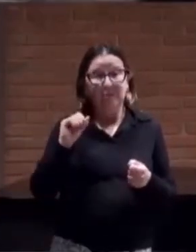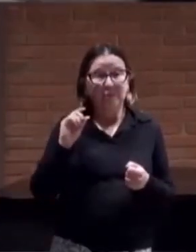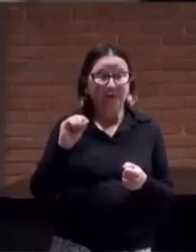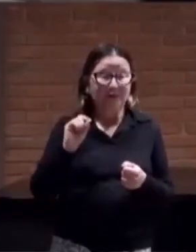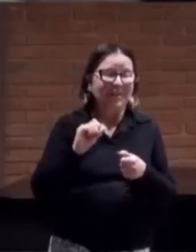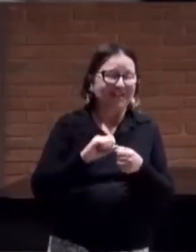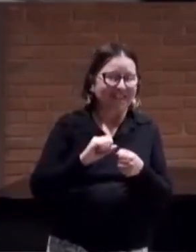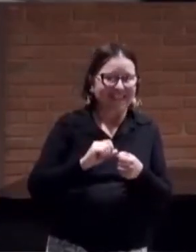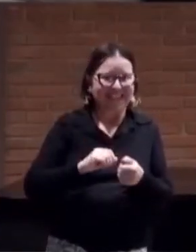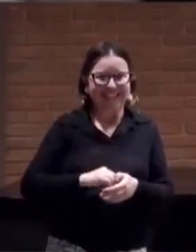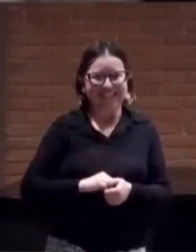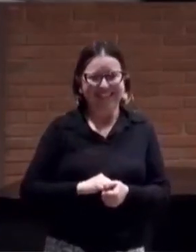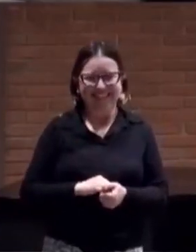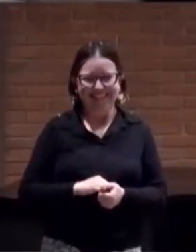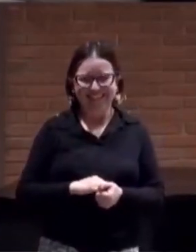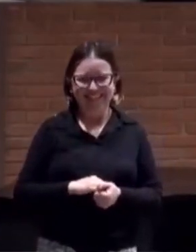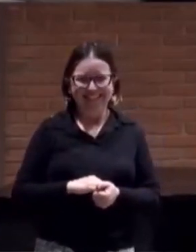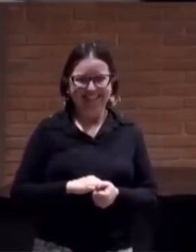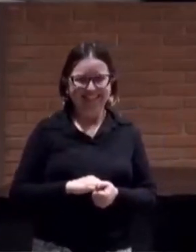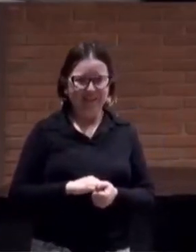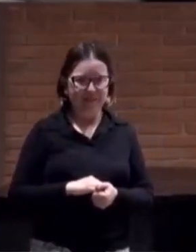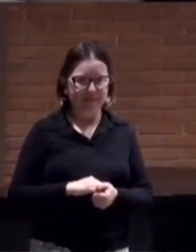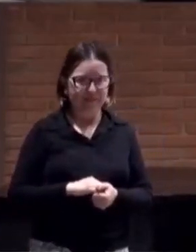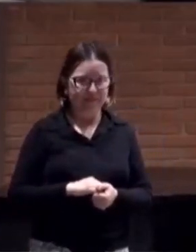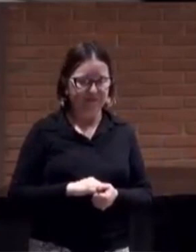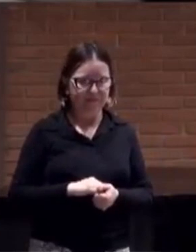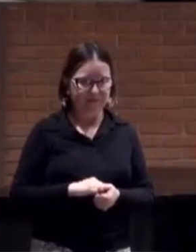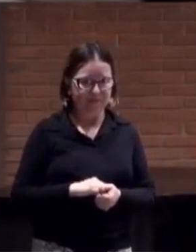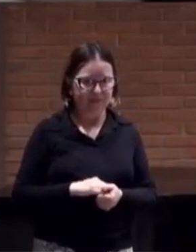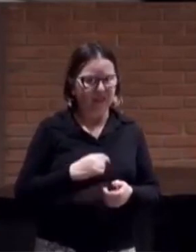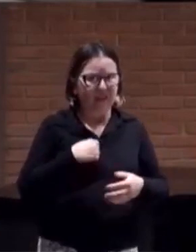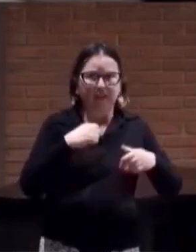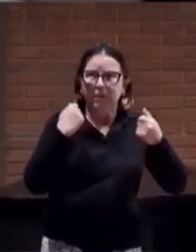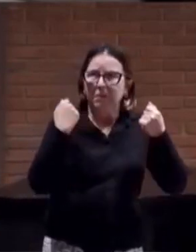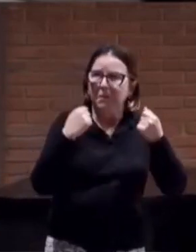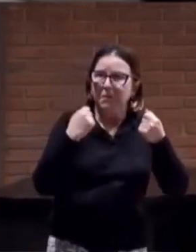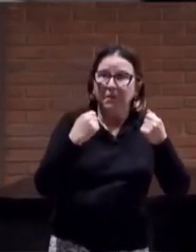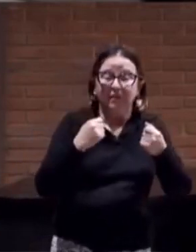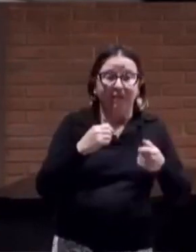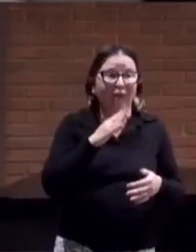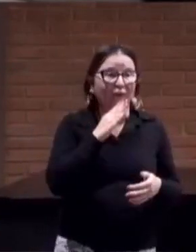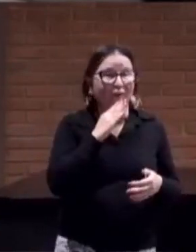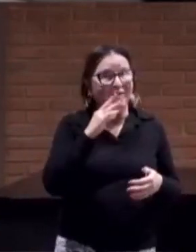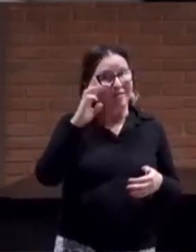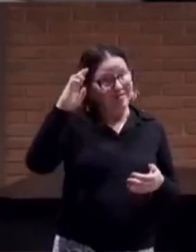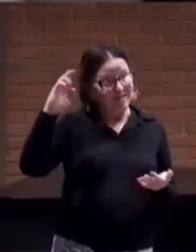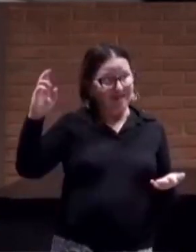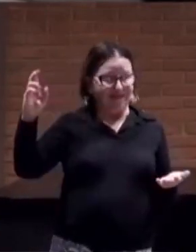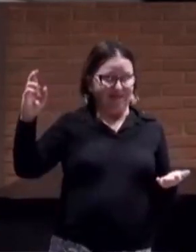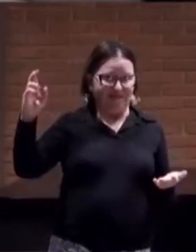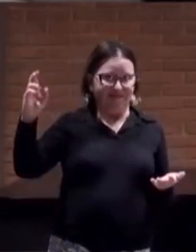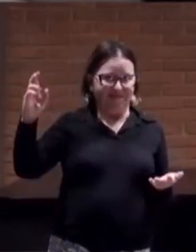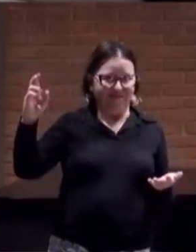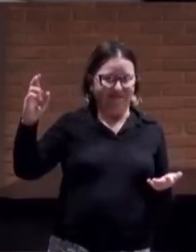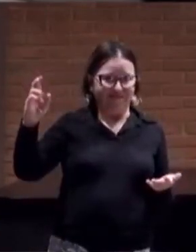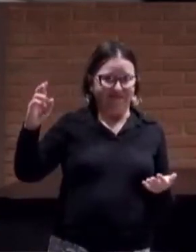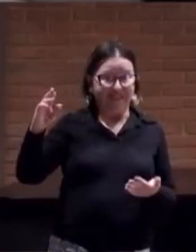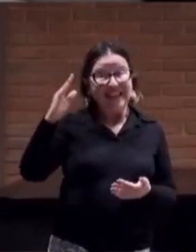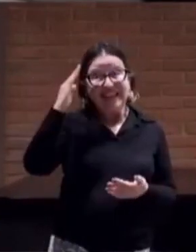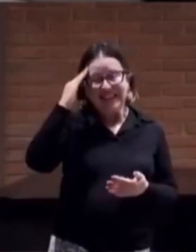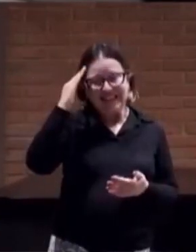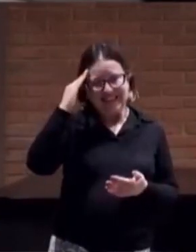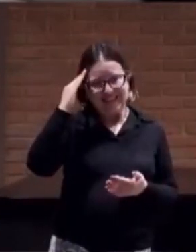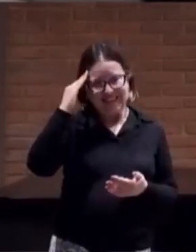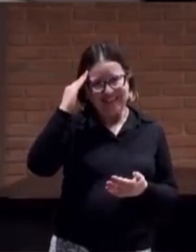Como é que nós vamos entrar? Então, eu preciso conhecer o Senhor. E saber